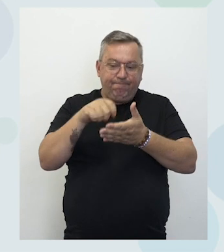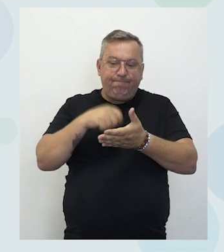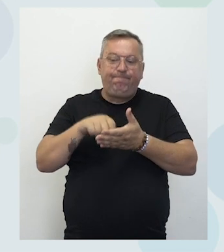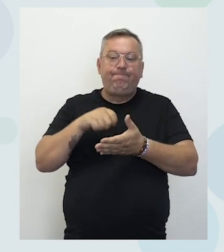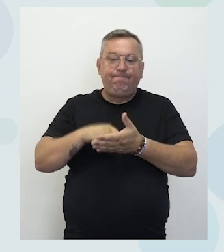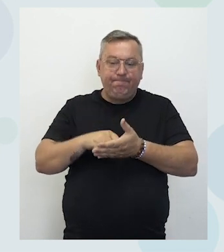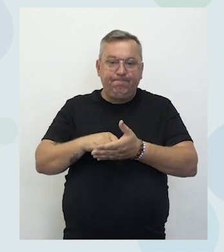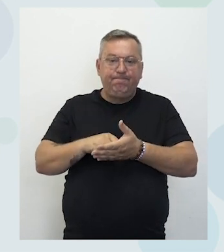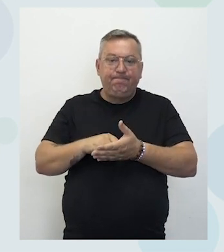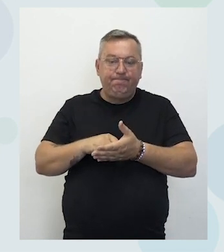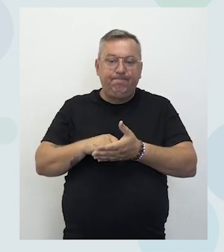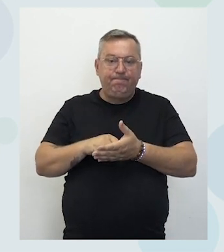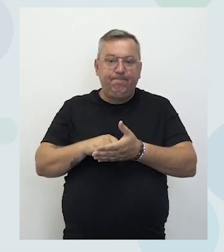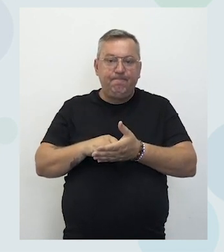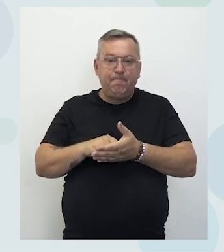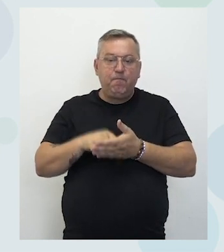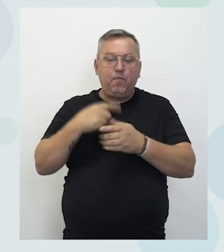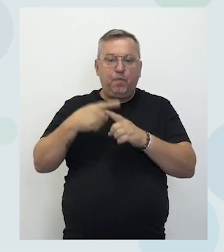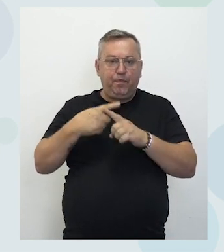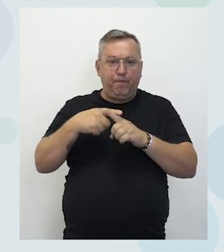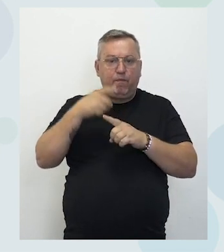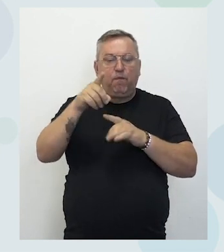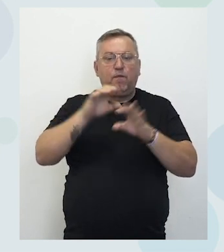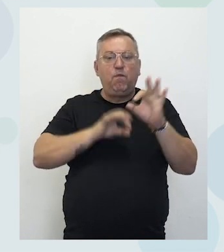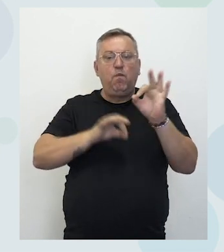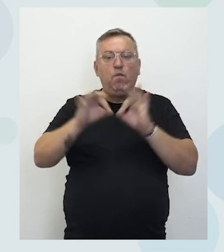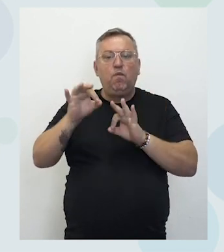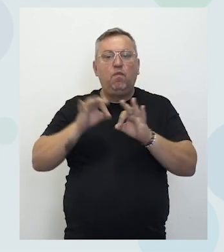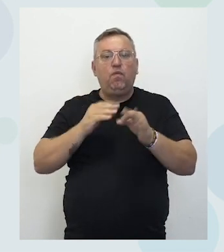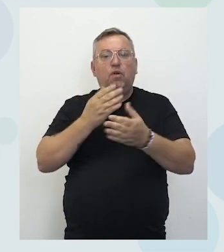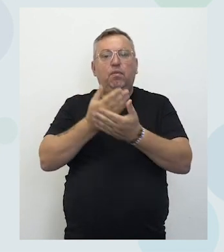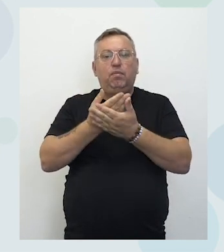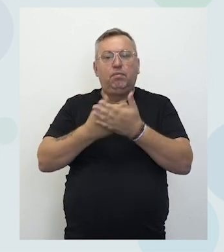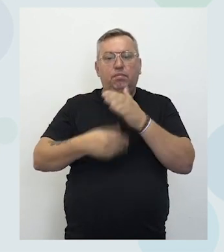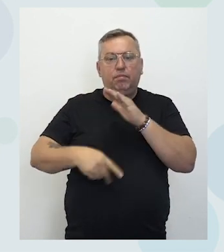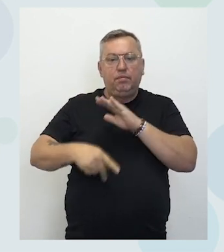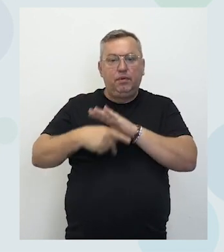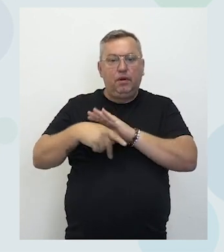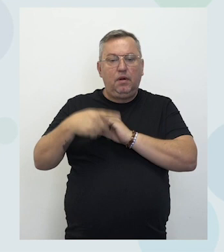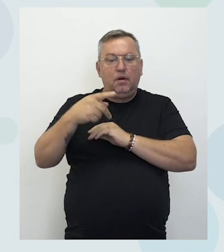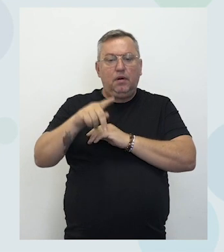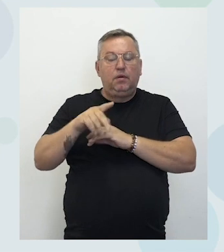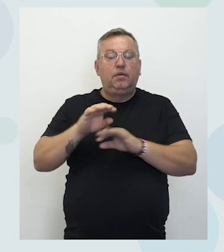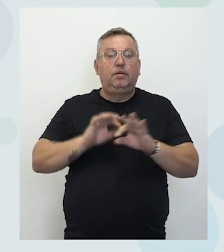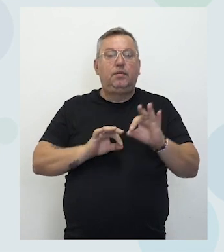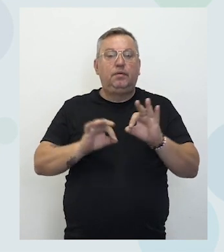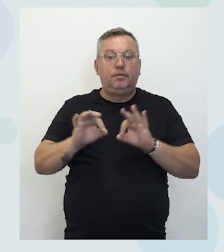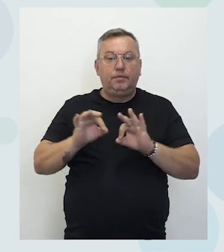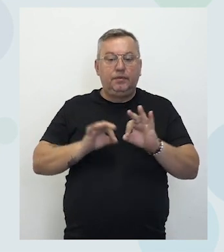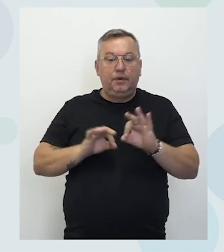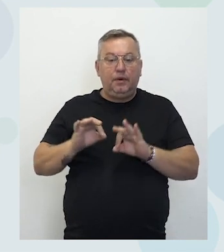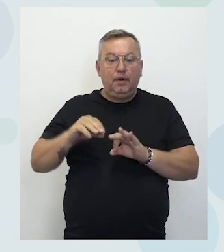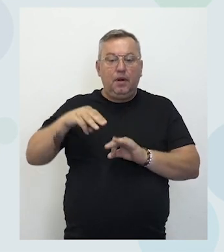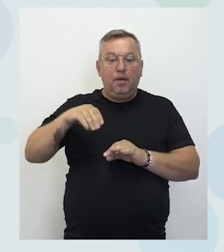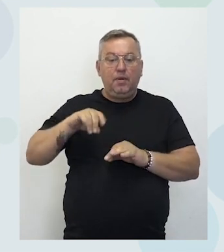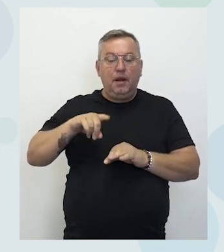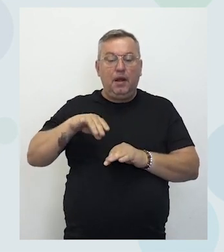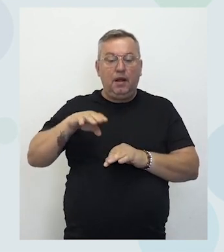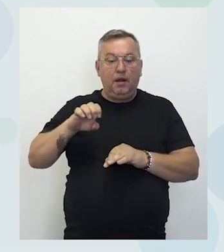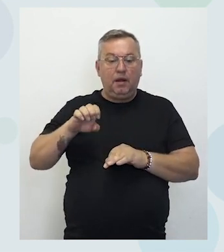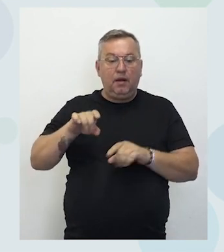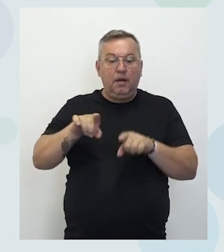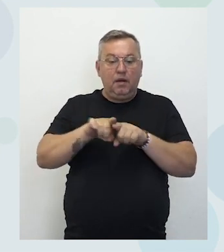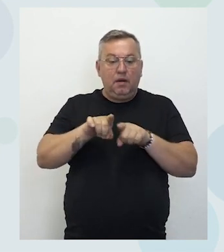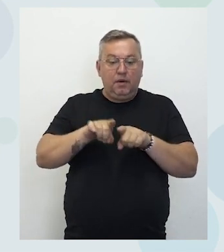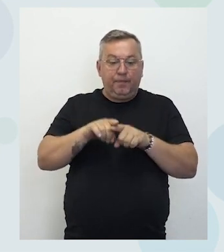anotações, estudante, né, para você organizar os seus estudos. Foi uma aula organizada pela professora Milene, regente da aula